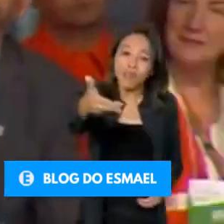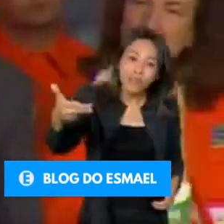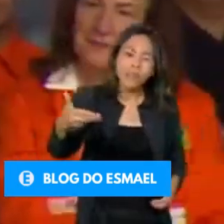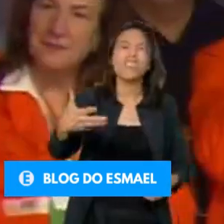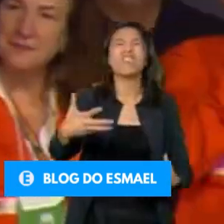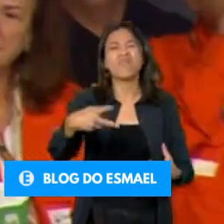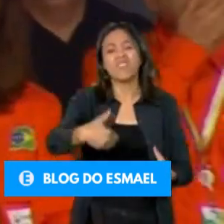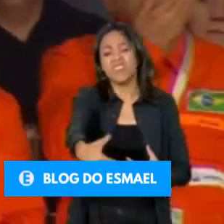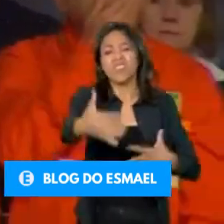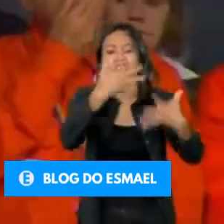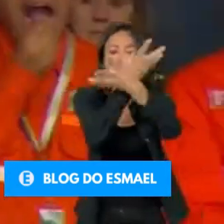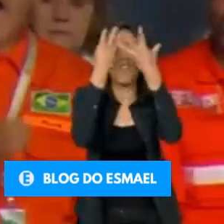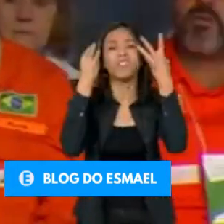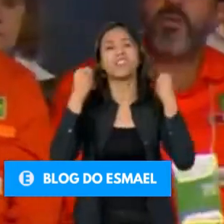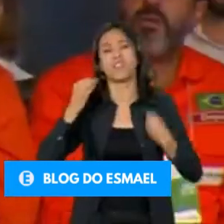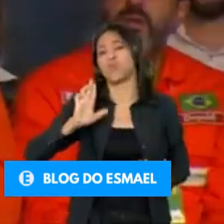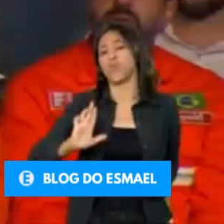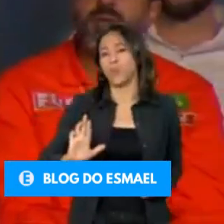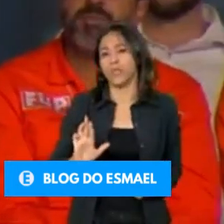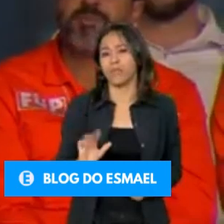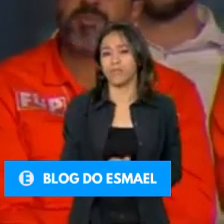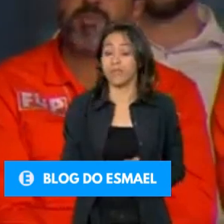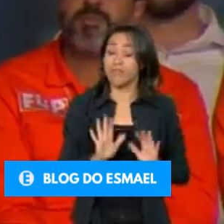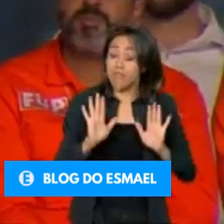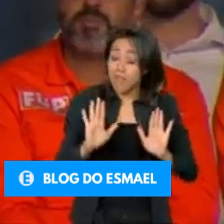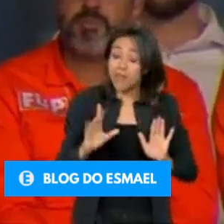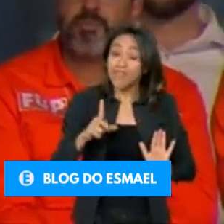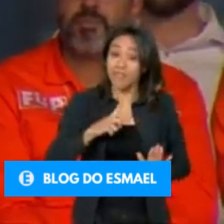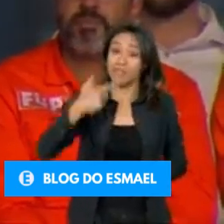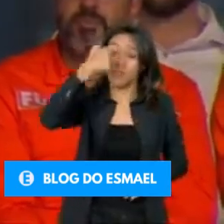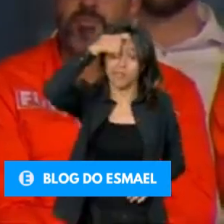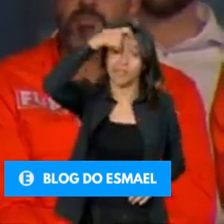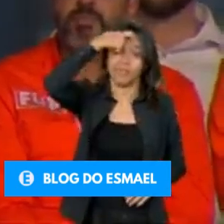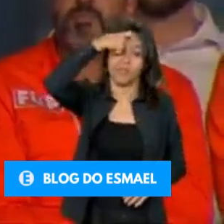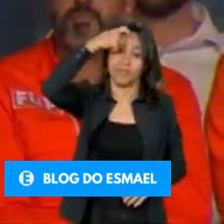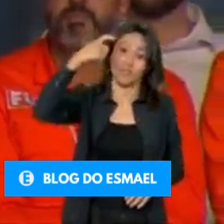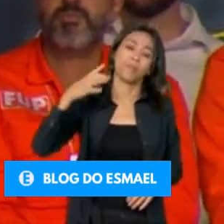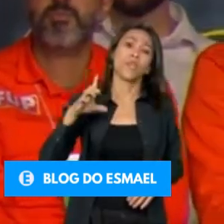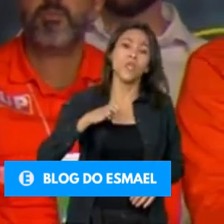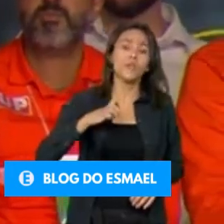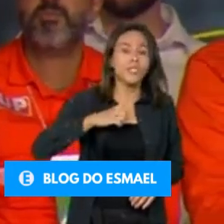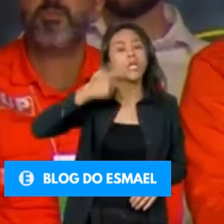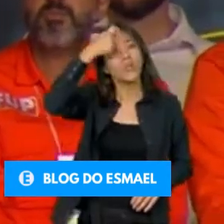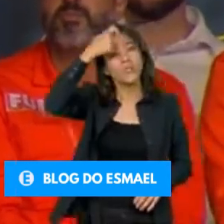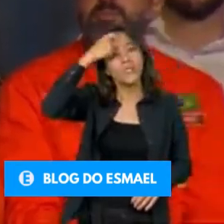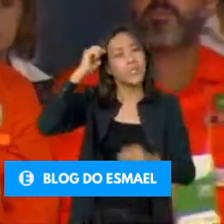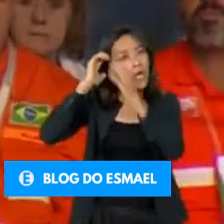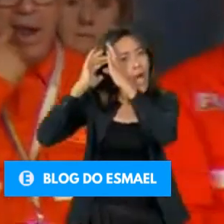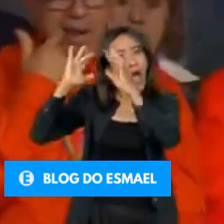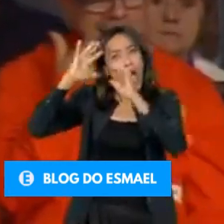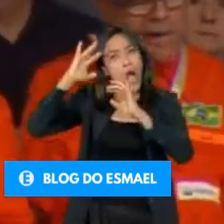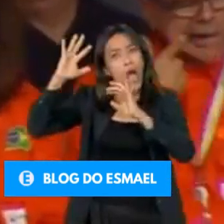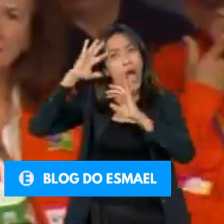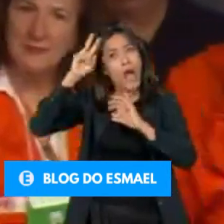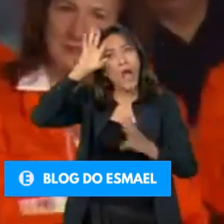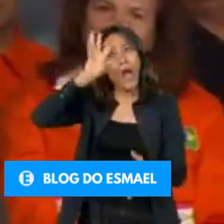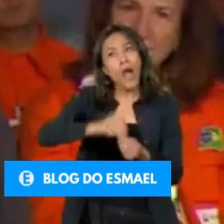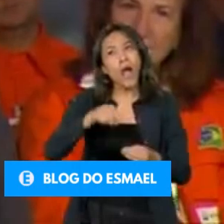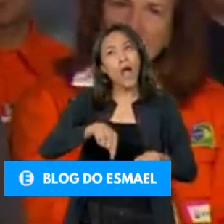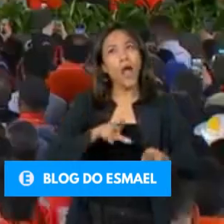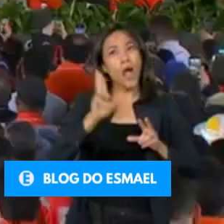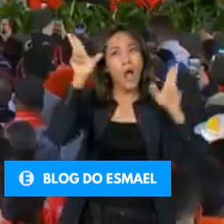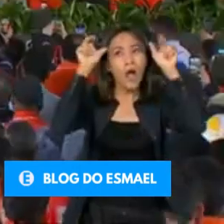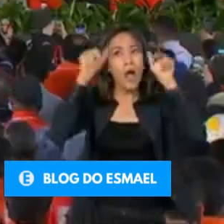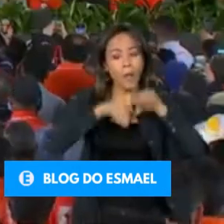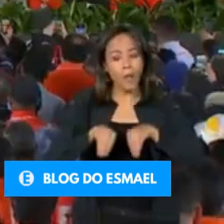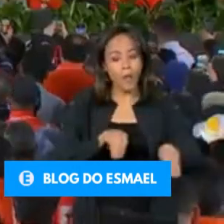esqueceriam do Lula. Pois bem, mas eu tinha consciência. Eu tinha na cabeça a história do tabuleiro de xadrez de Getúlio